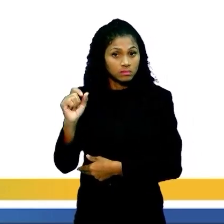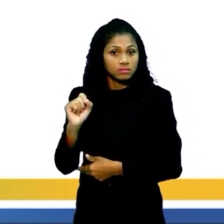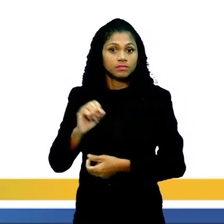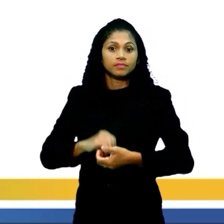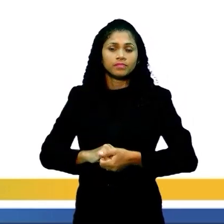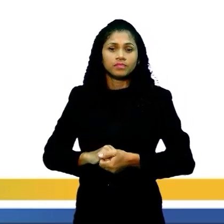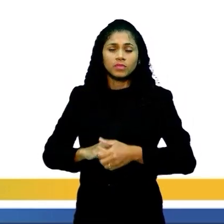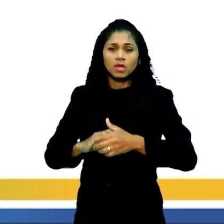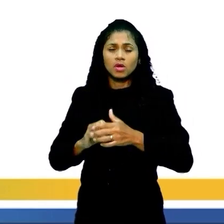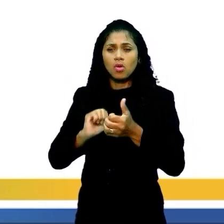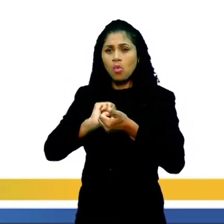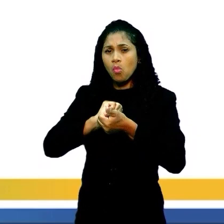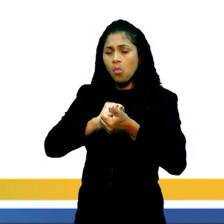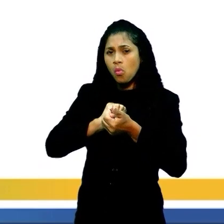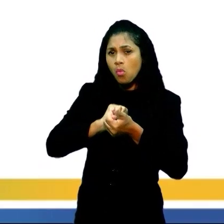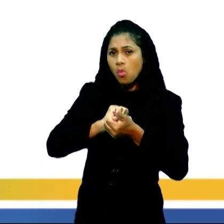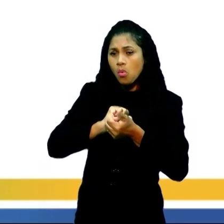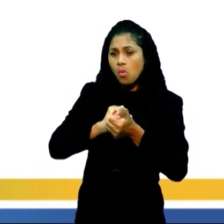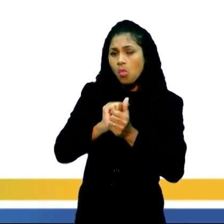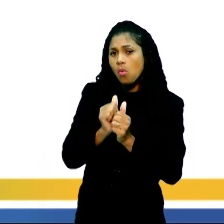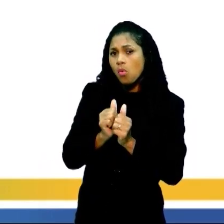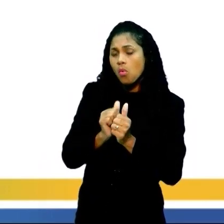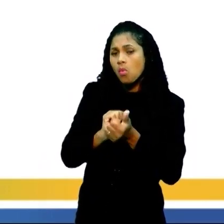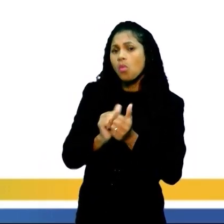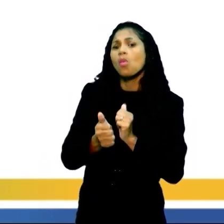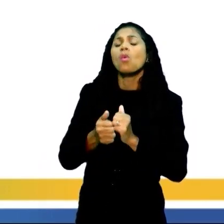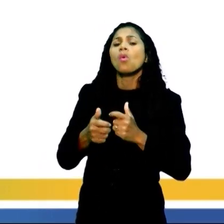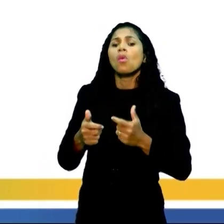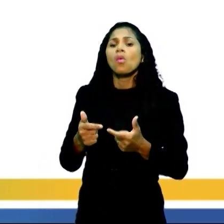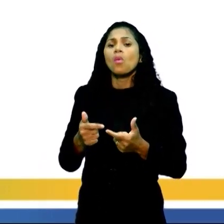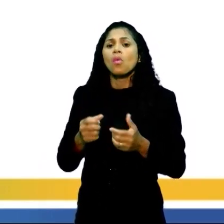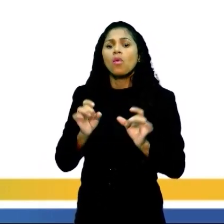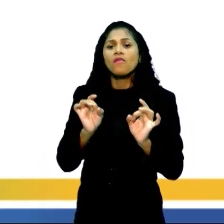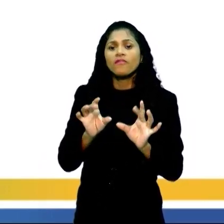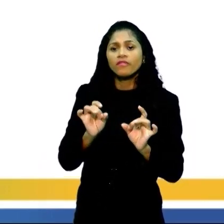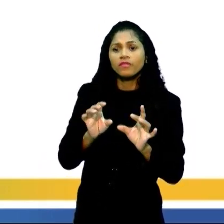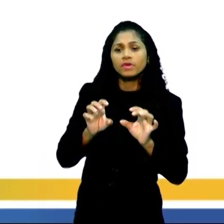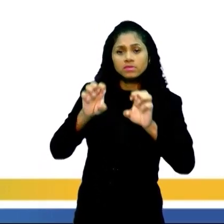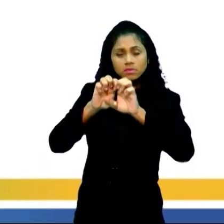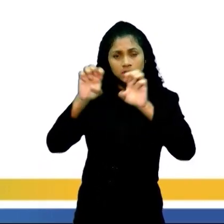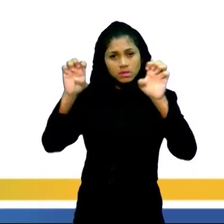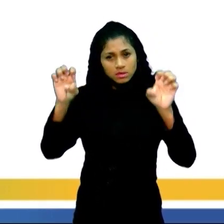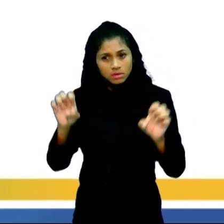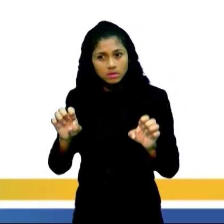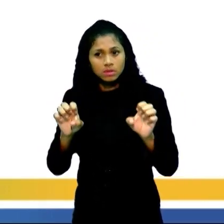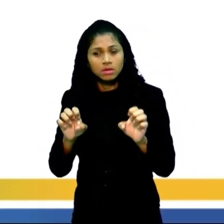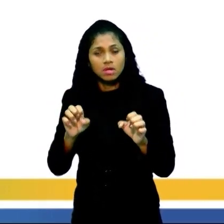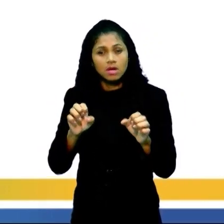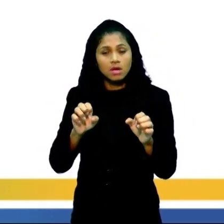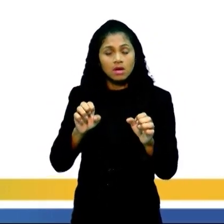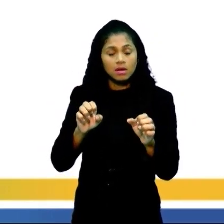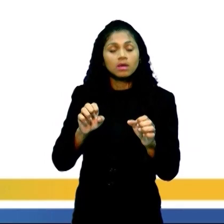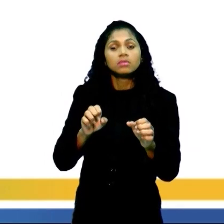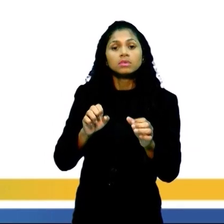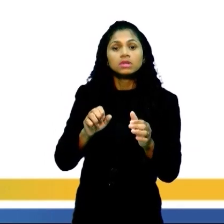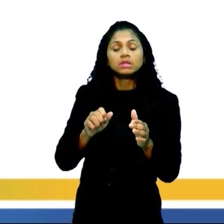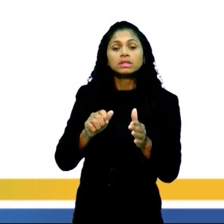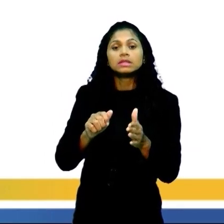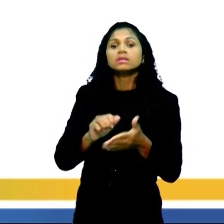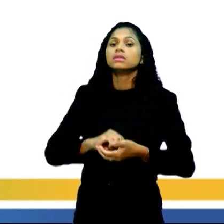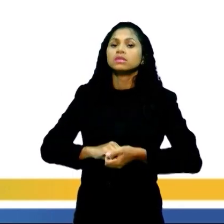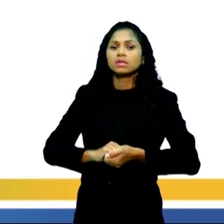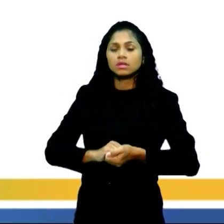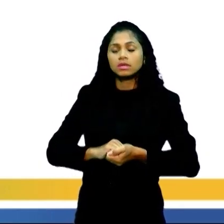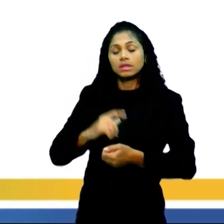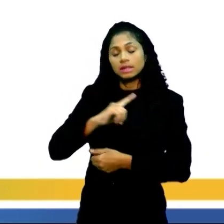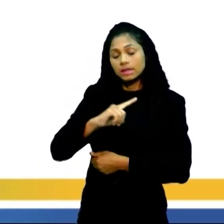sistema de vendas de passagens, que fornece a imagem de todos os